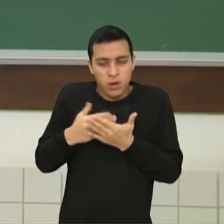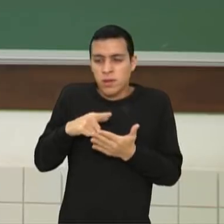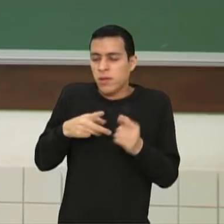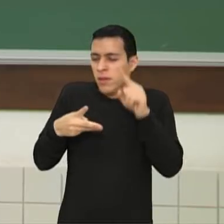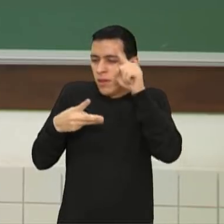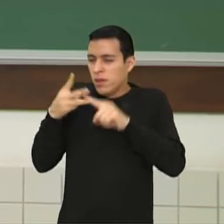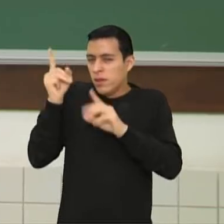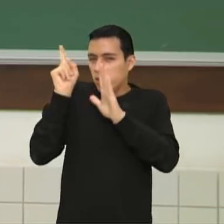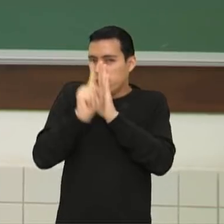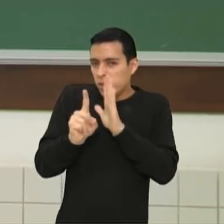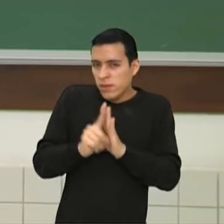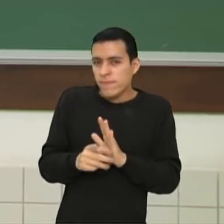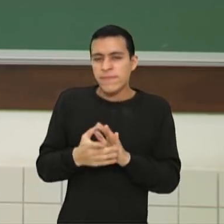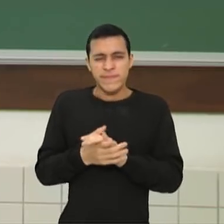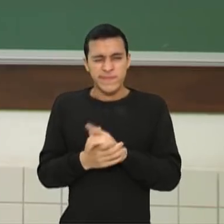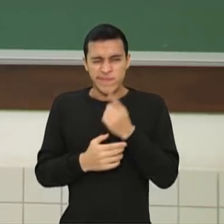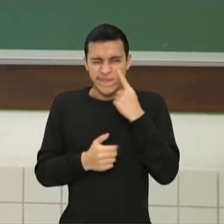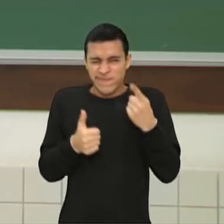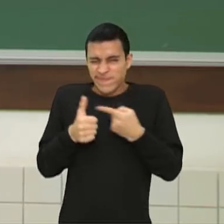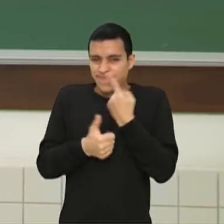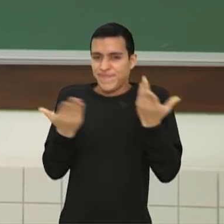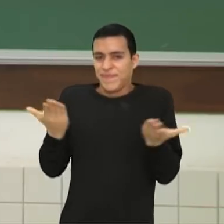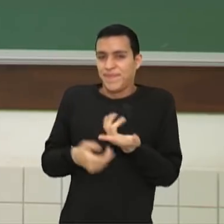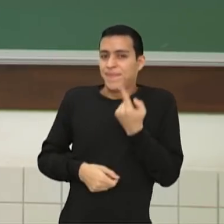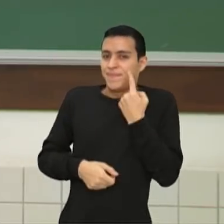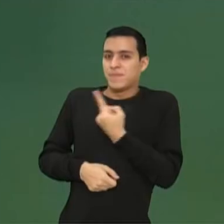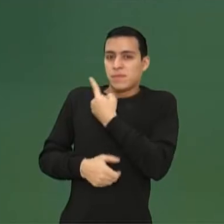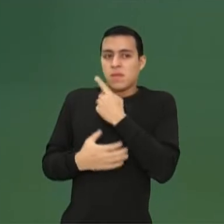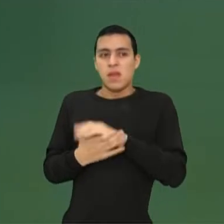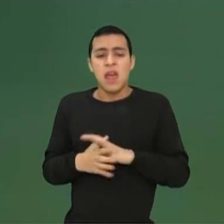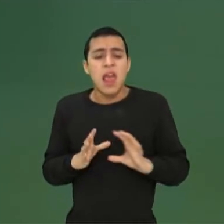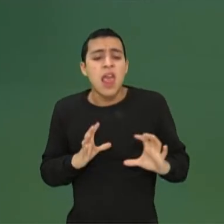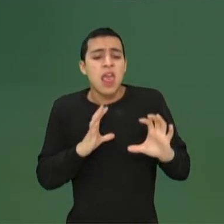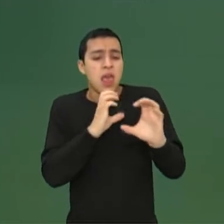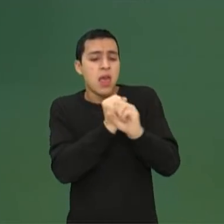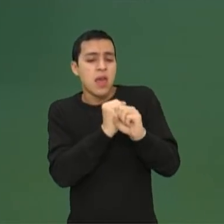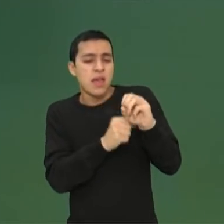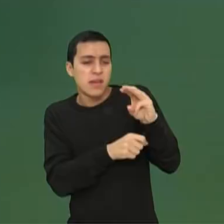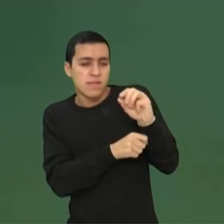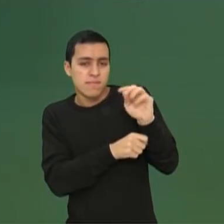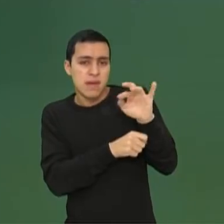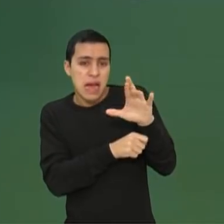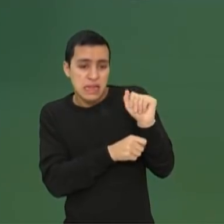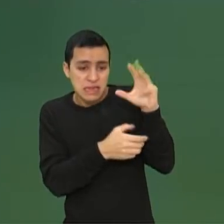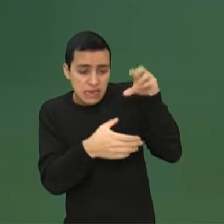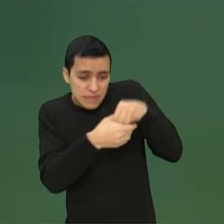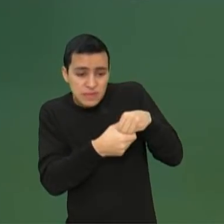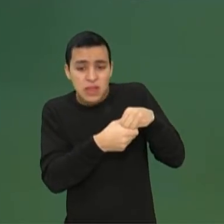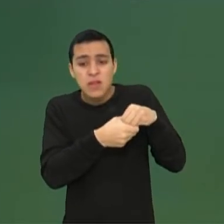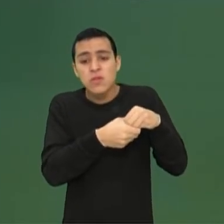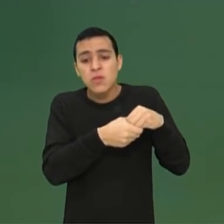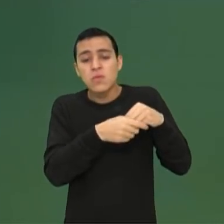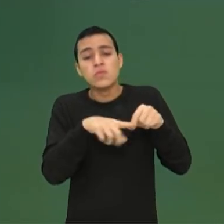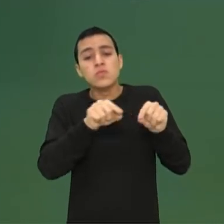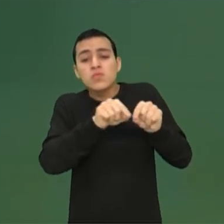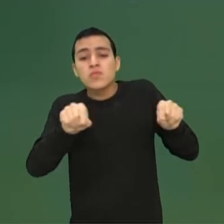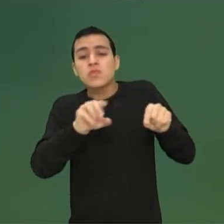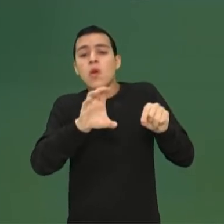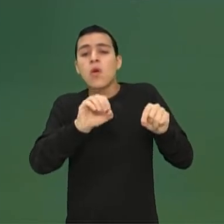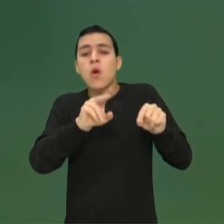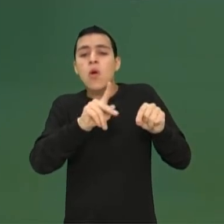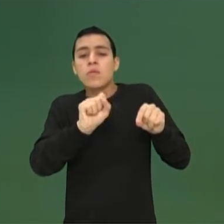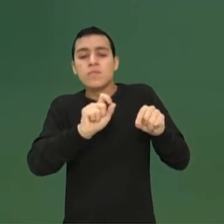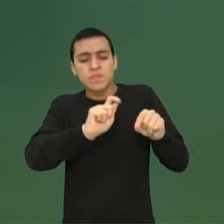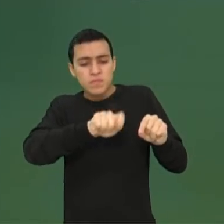3 perguntinhas, tem 3 quiz. Vamos para o primeiro? A quantidade de matéria contida nos corpos